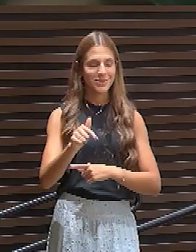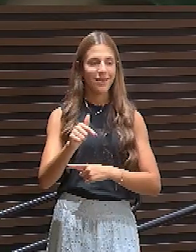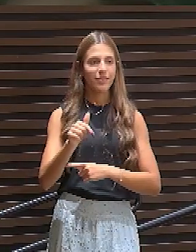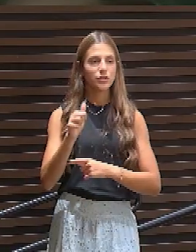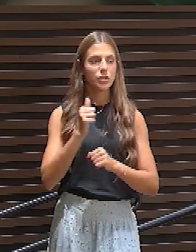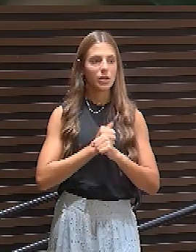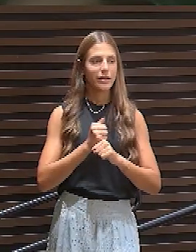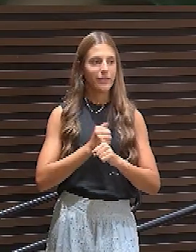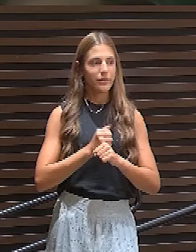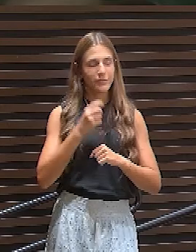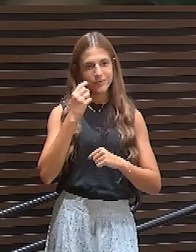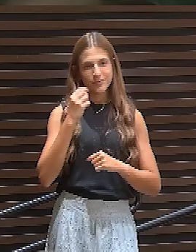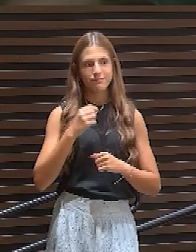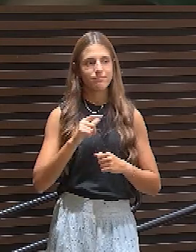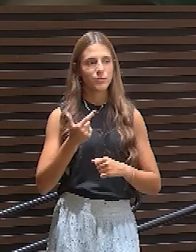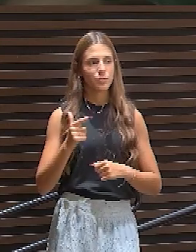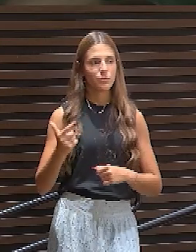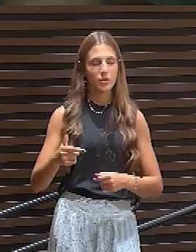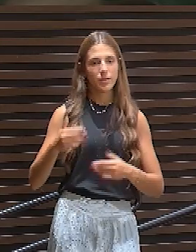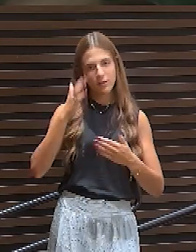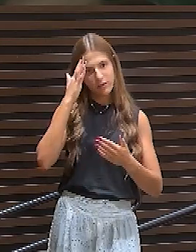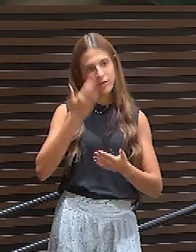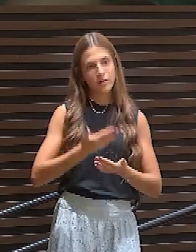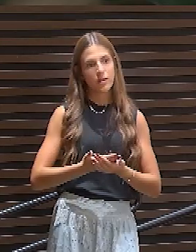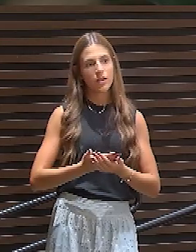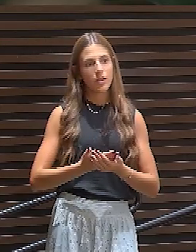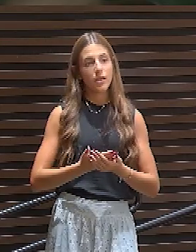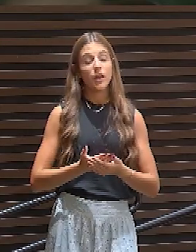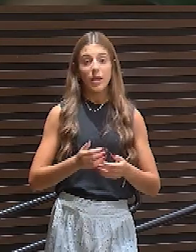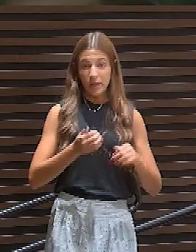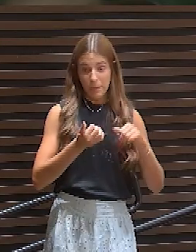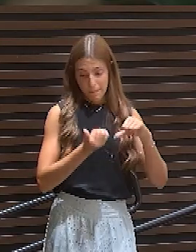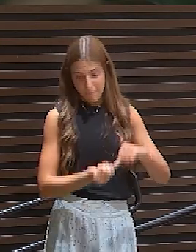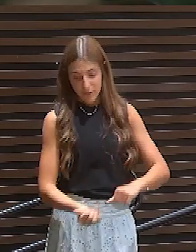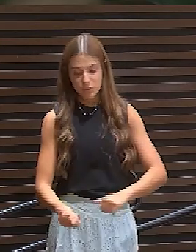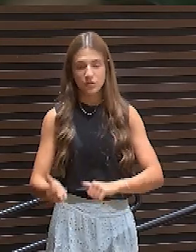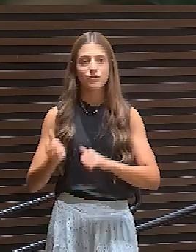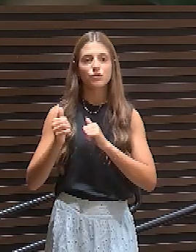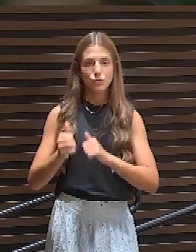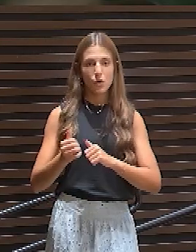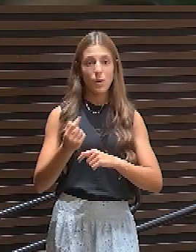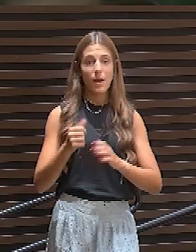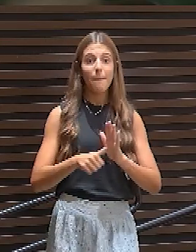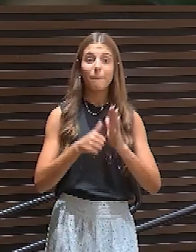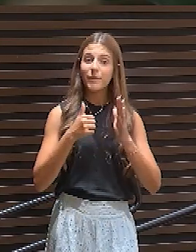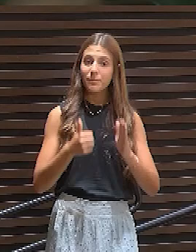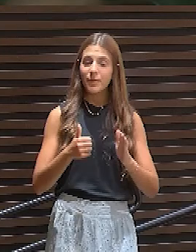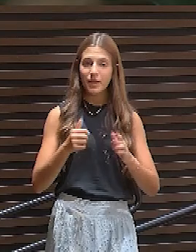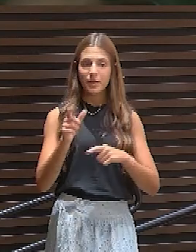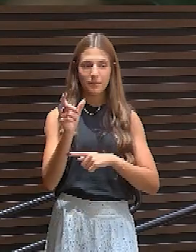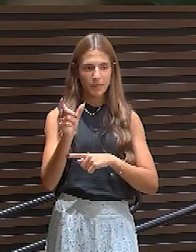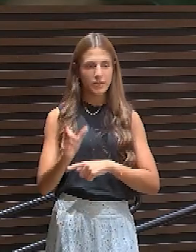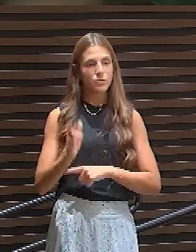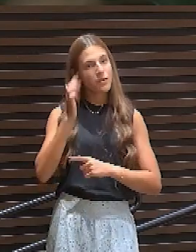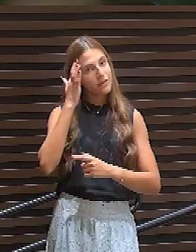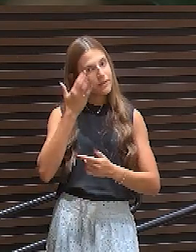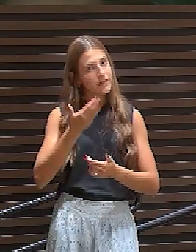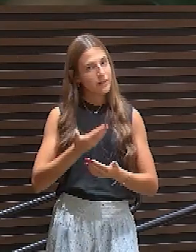primeiro convertido, de nome Krishnapal, em 1800. E a partir